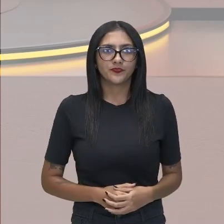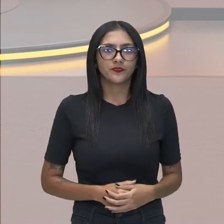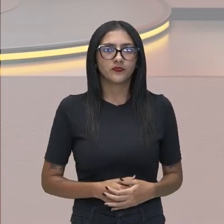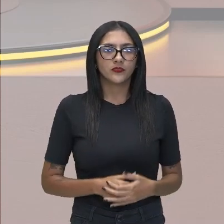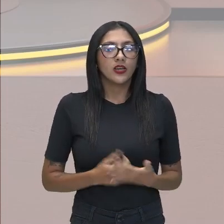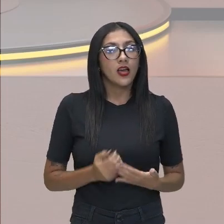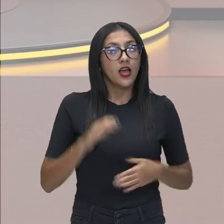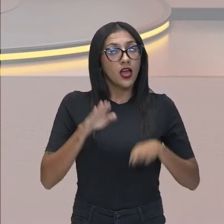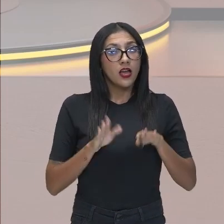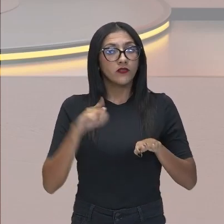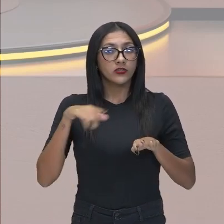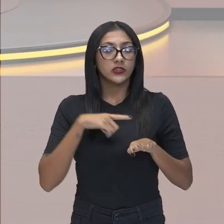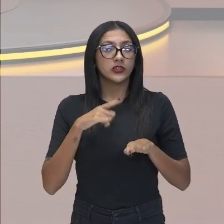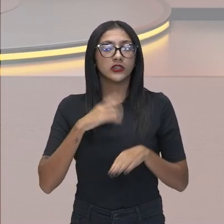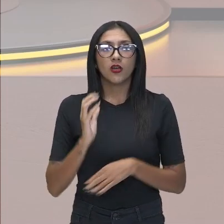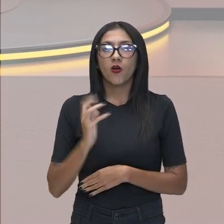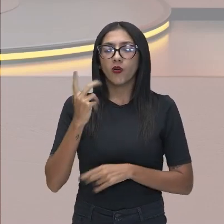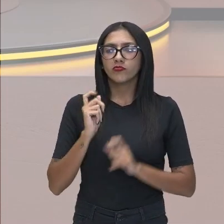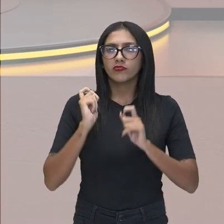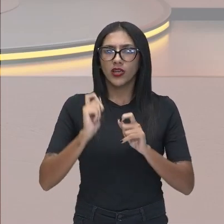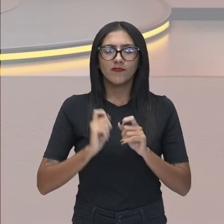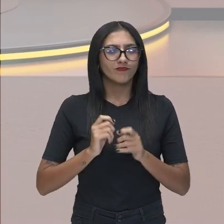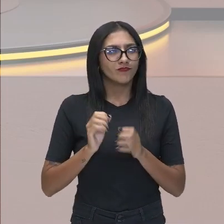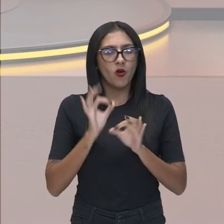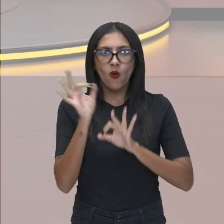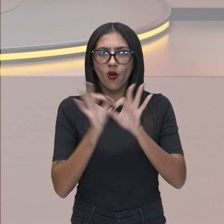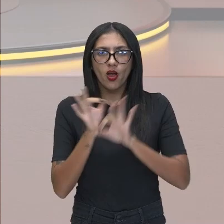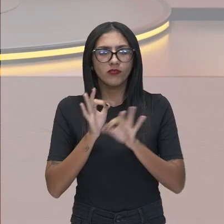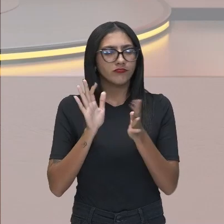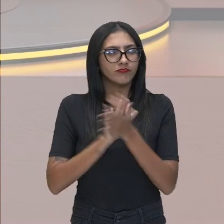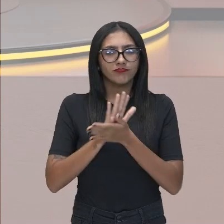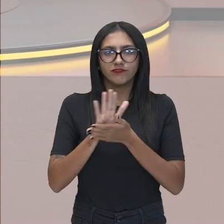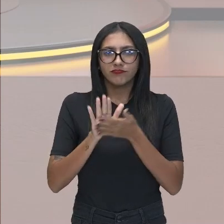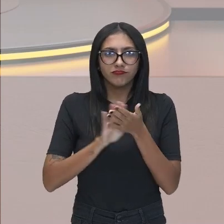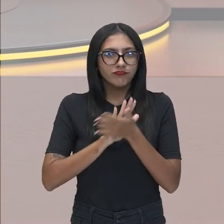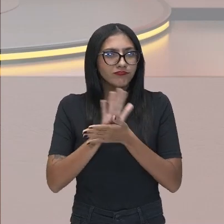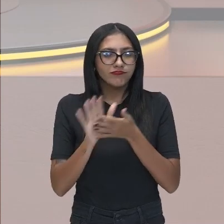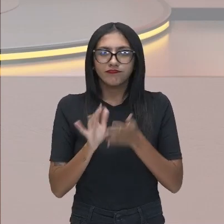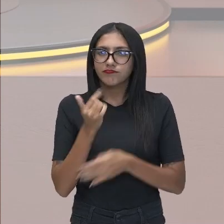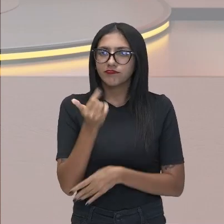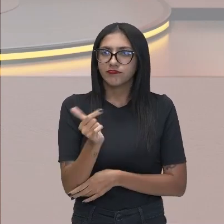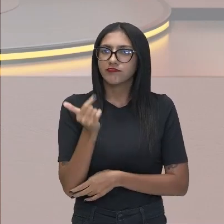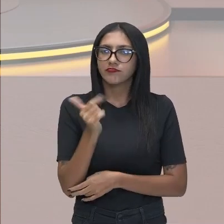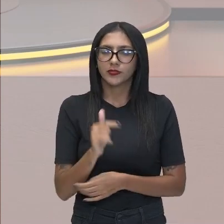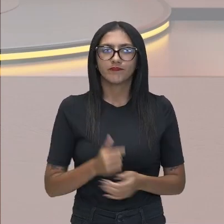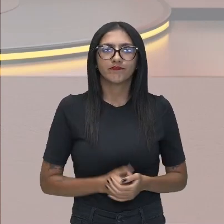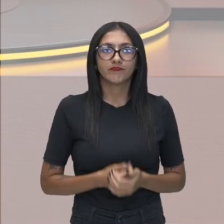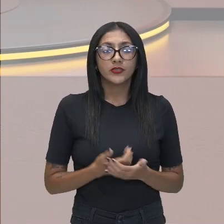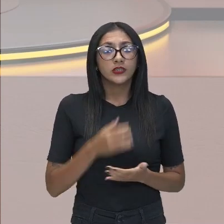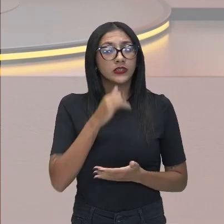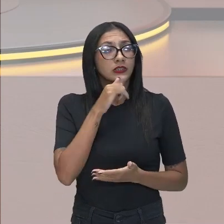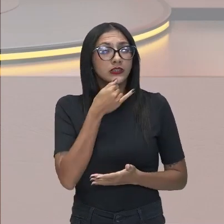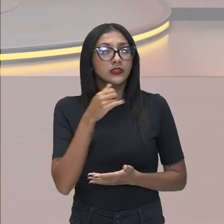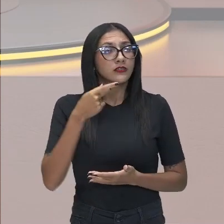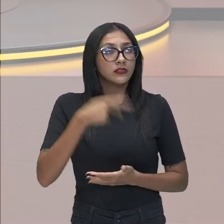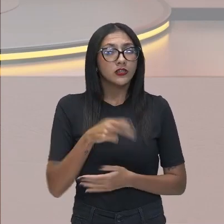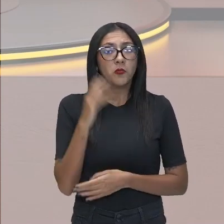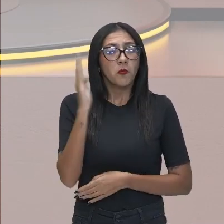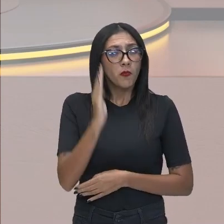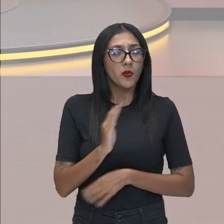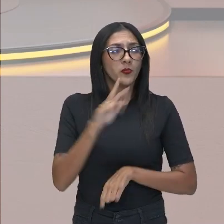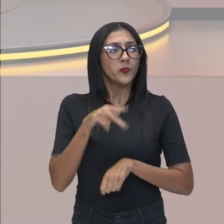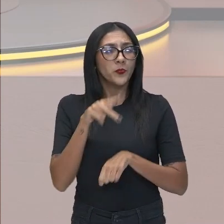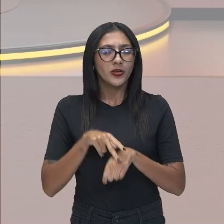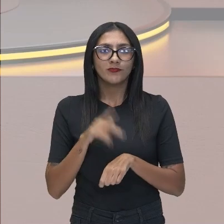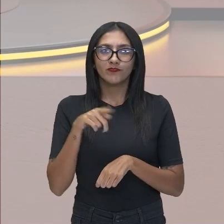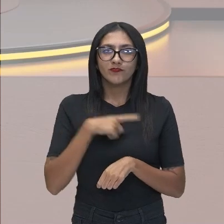ele ocorre de forma desordenada. Infelizmente, no nosso país, né, as cidades elas